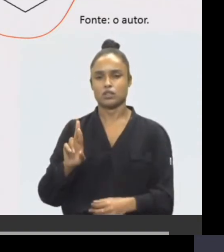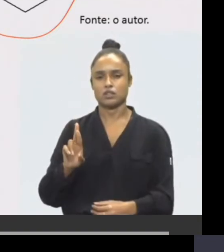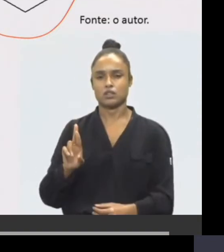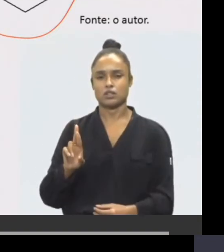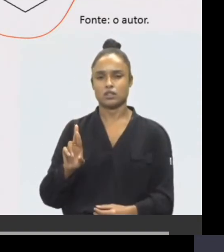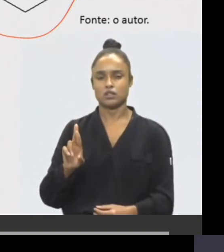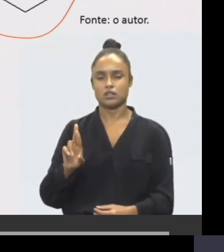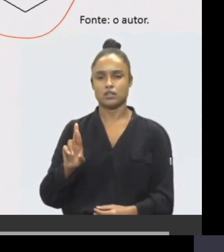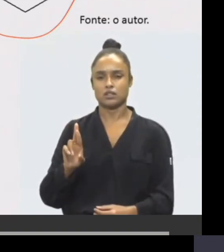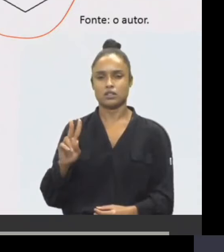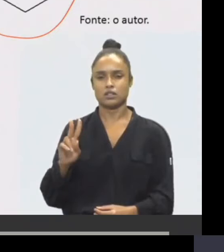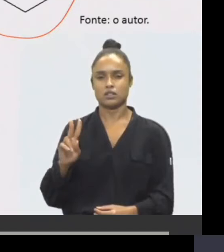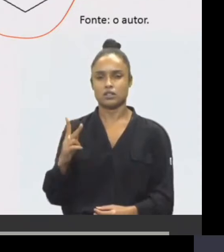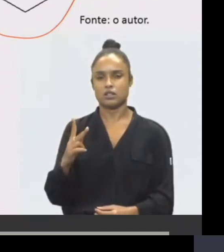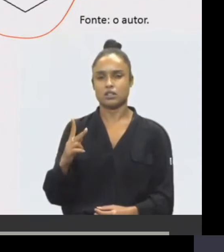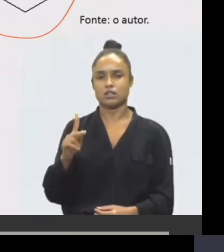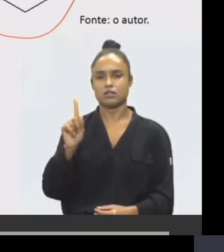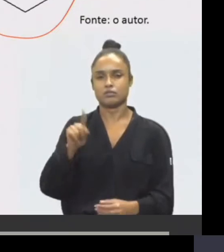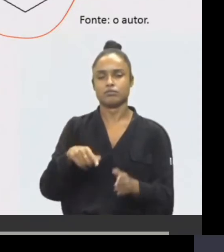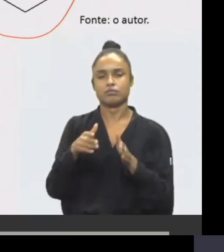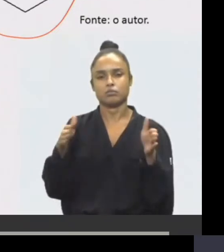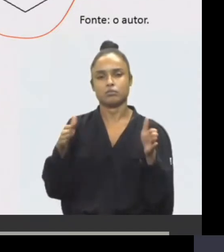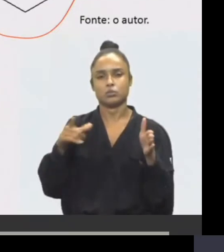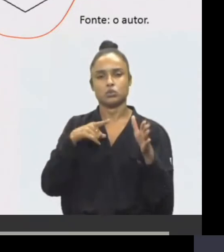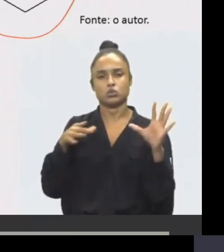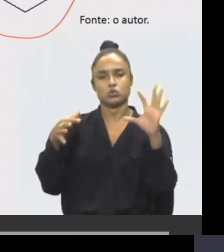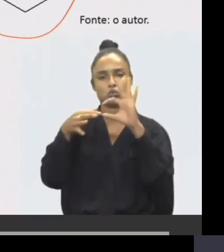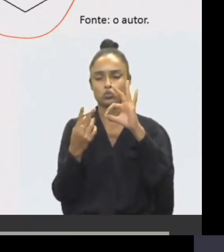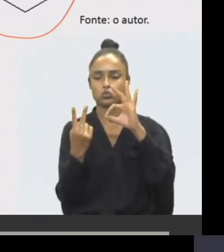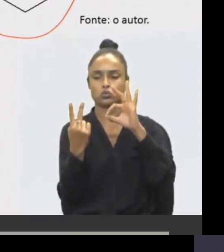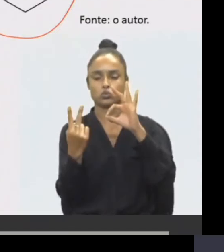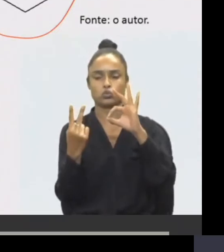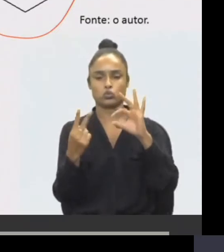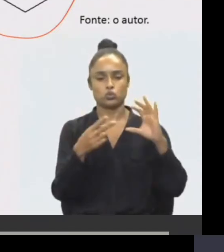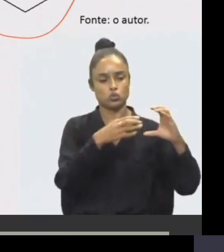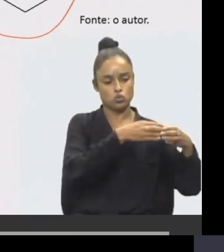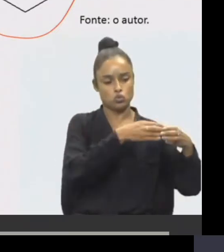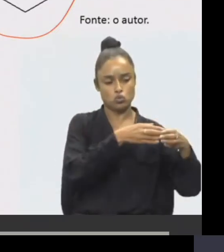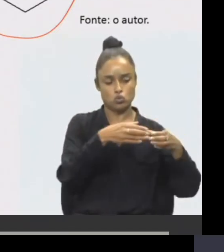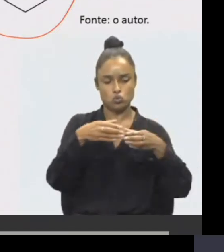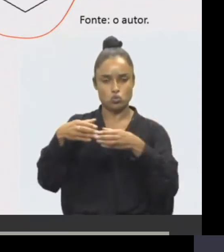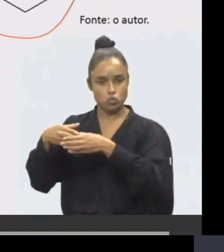Então aqui, com esses compostos, se eles estiverem com esses grupamentos